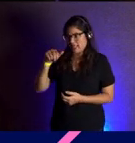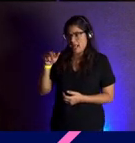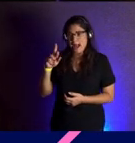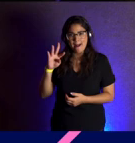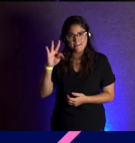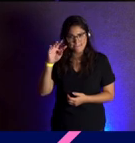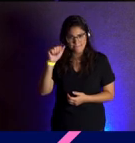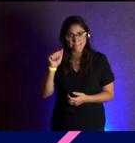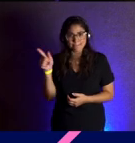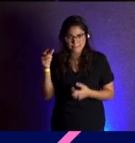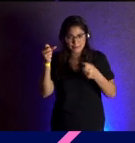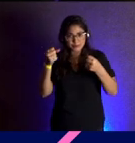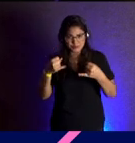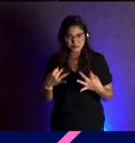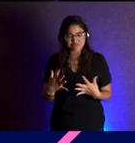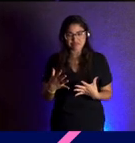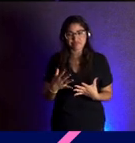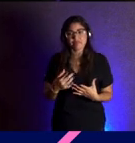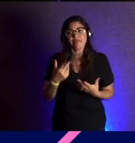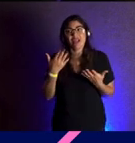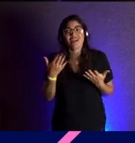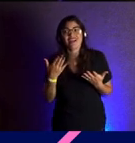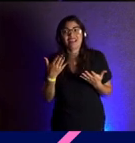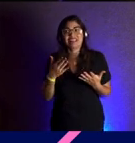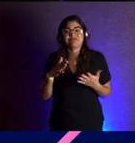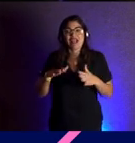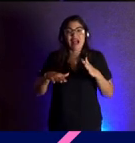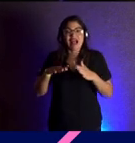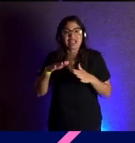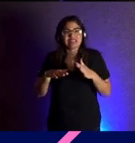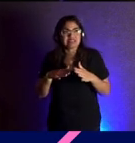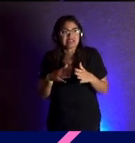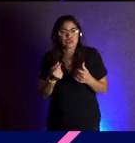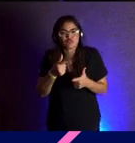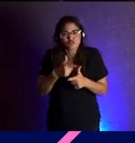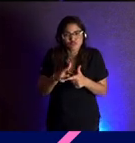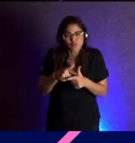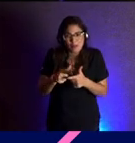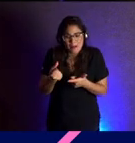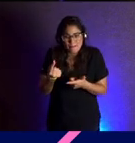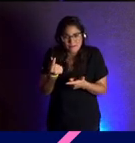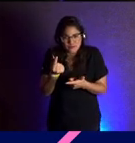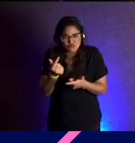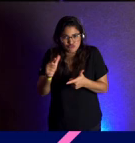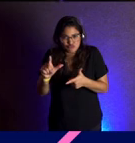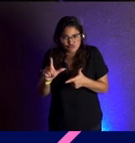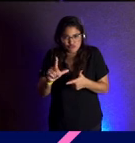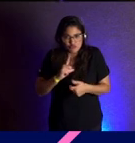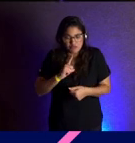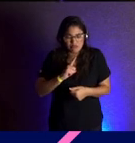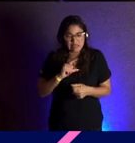fala de atingir o bolso seja até uma esperança, porque justamente